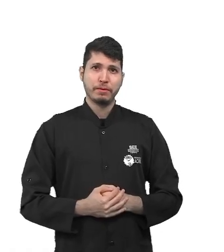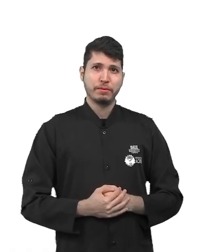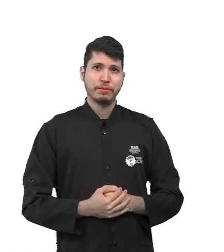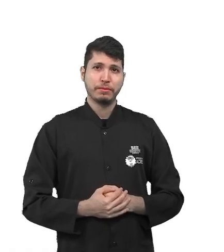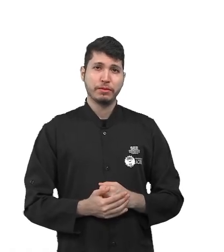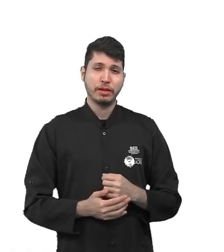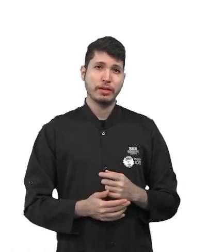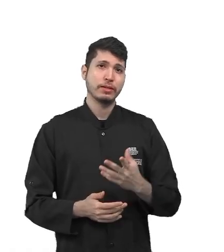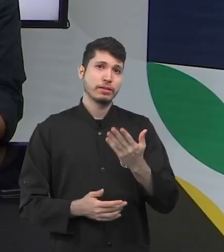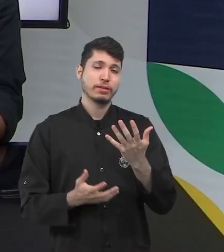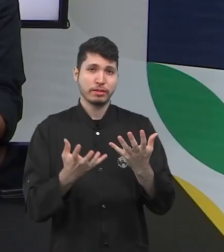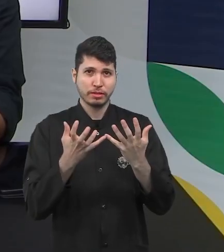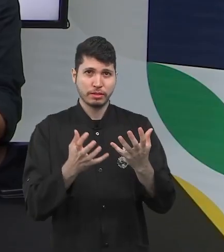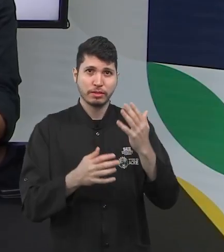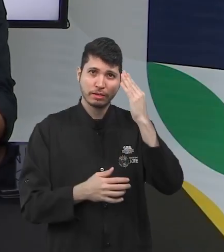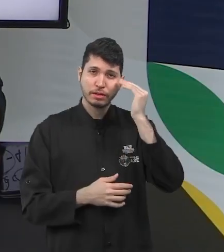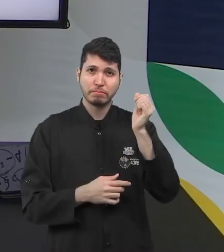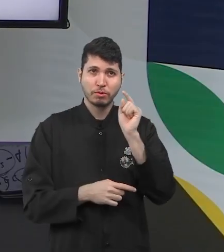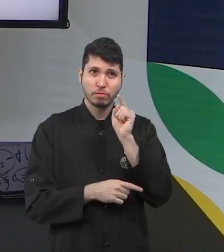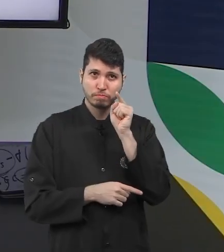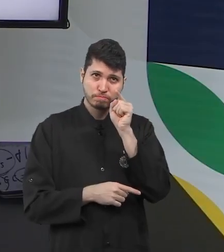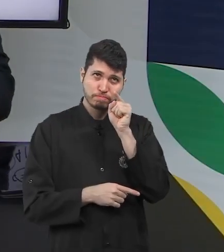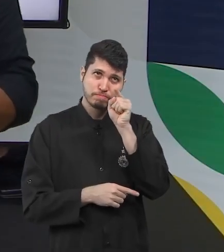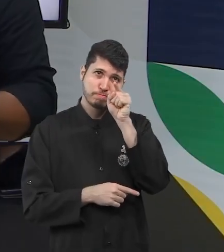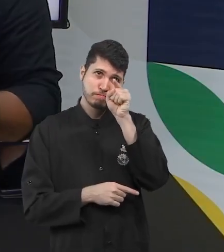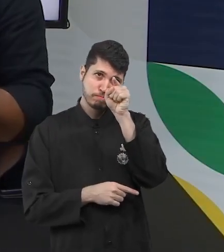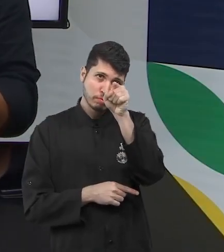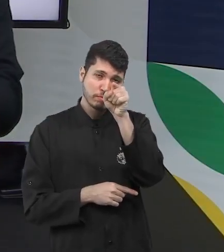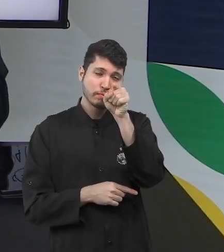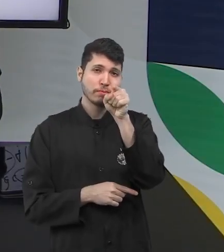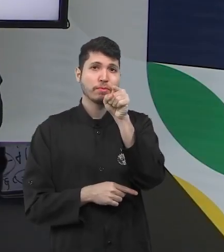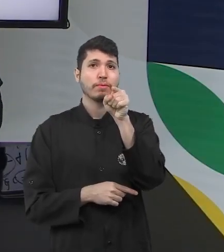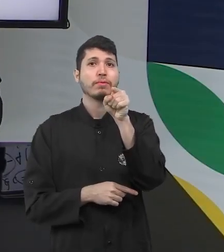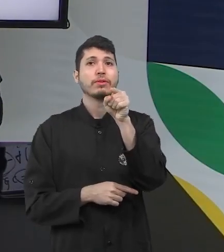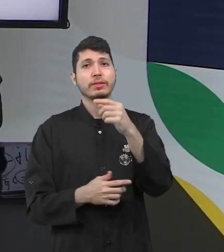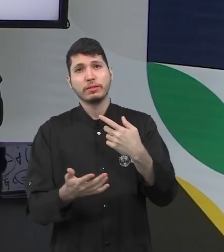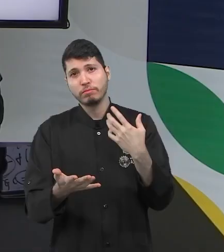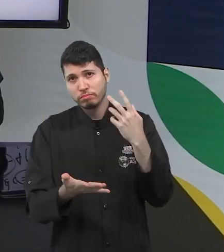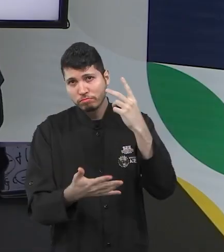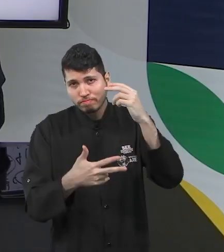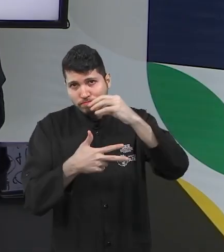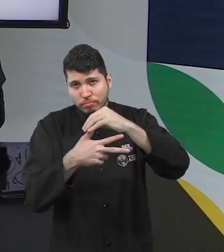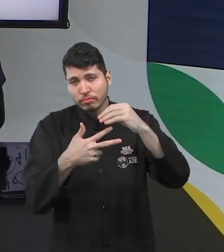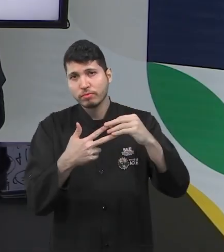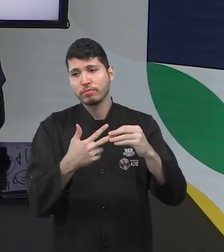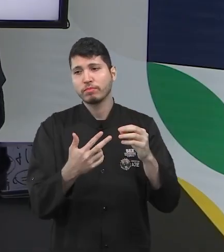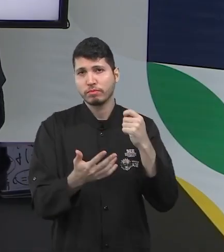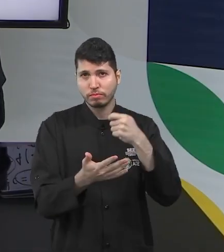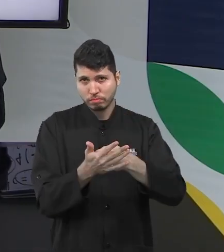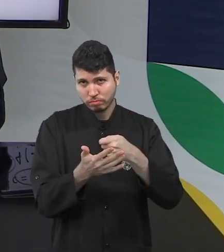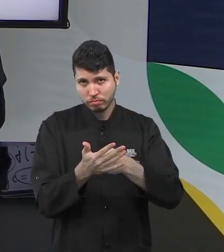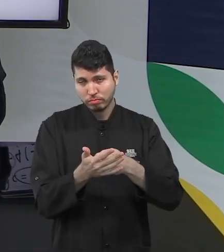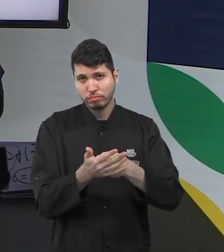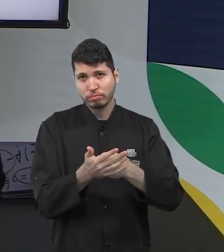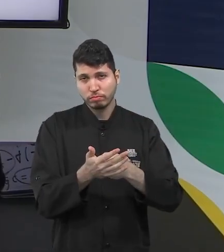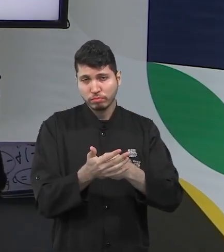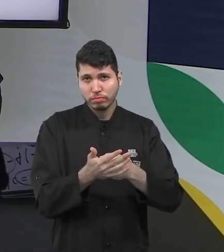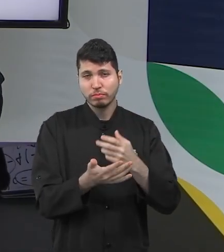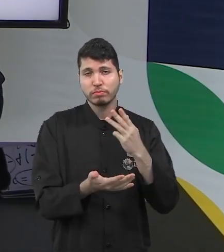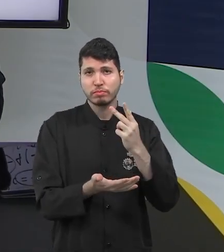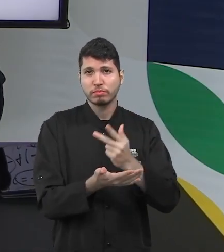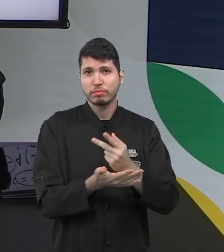ideia do ponto de máximo, é onde entra a dica que a gente falou lá atrás, tá bom? O Enem cobra muito essa ideia de ponto de máximo e ponto de mínimo. Como ele